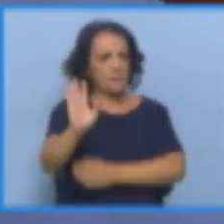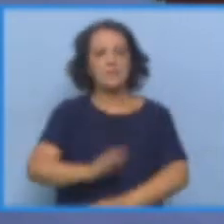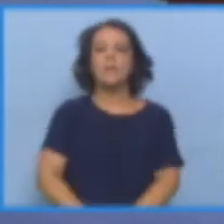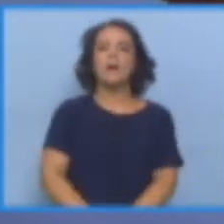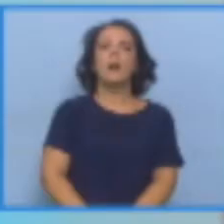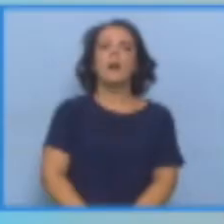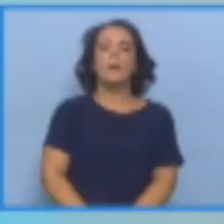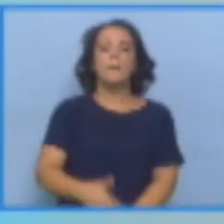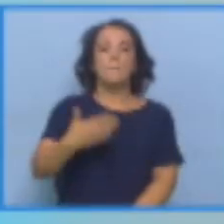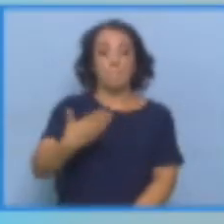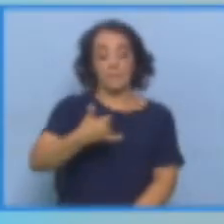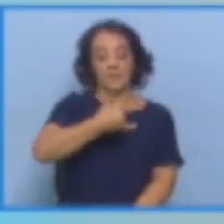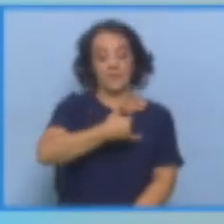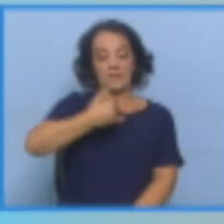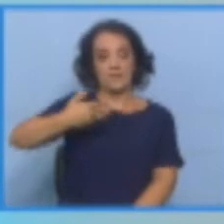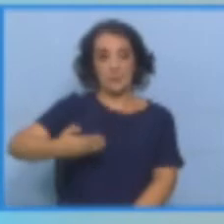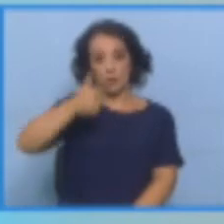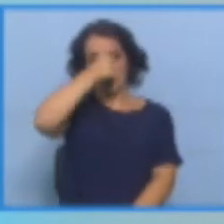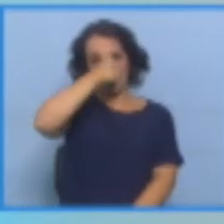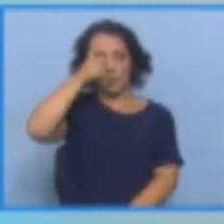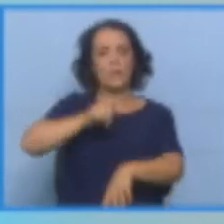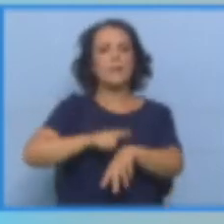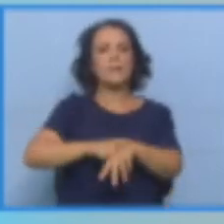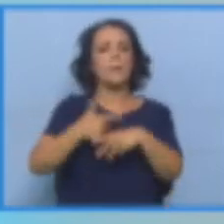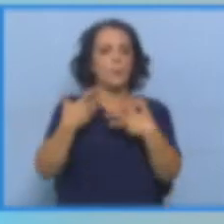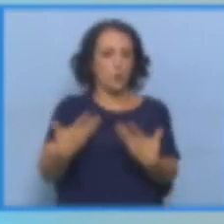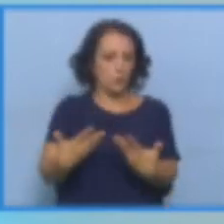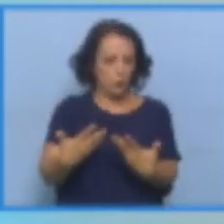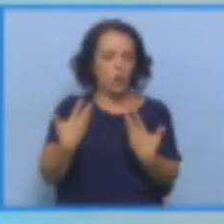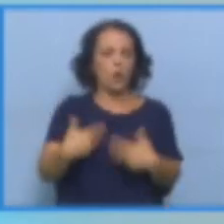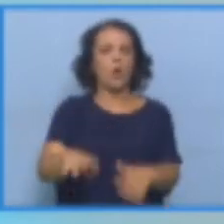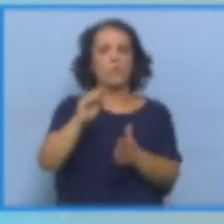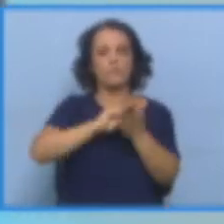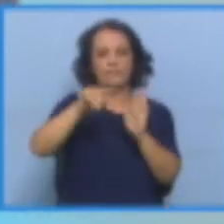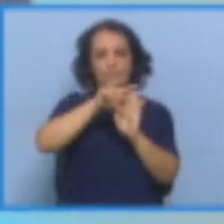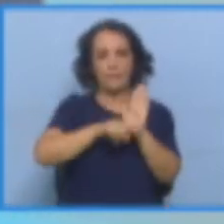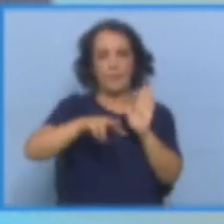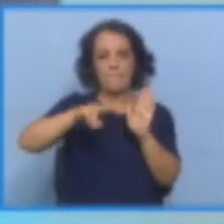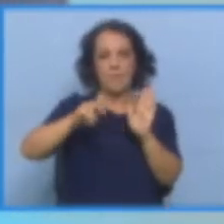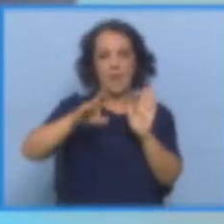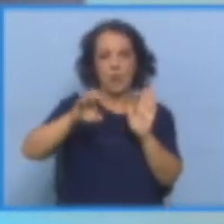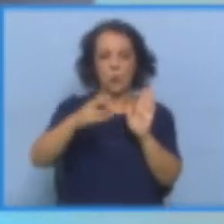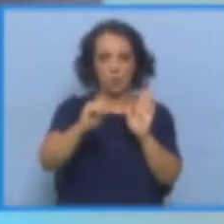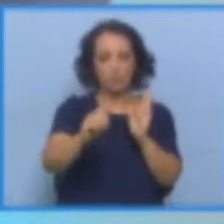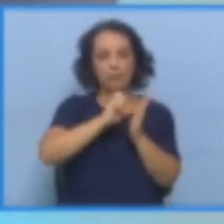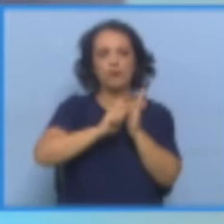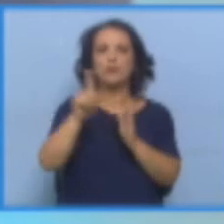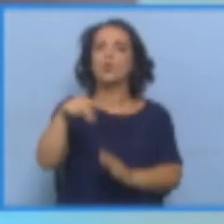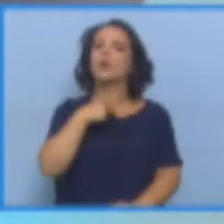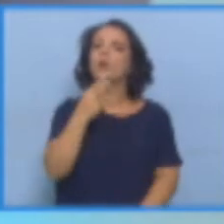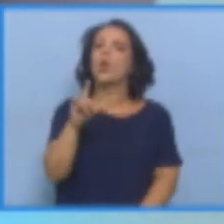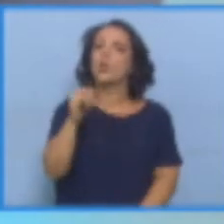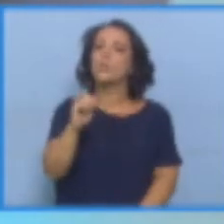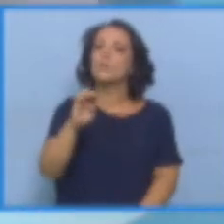no 27º domingo do Tempo Comum e ficamos agora com o Evangelho de Marcos, que nos é lido pela voz de Luís Miguel